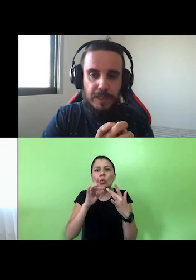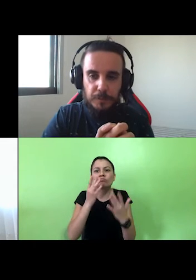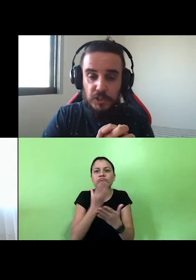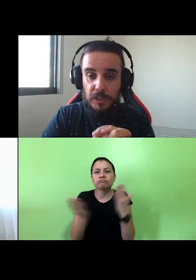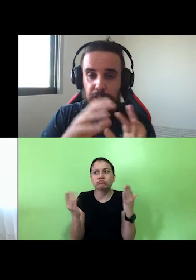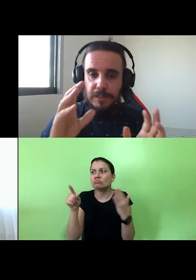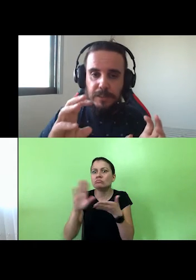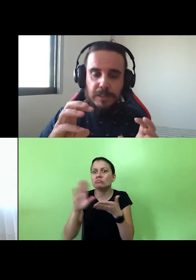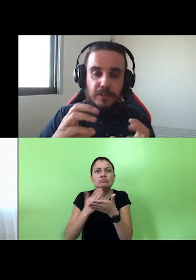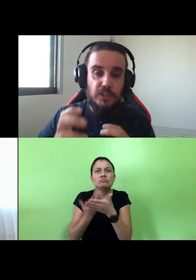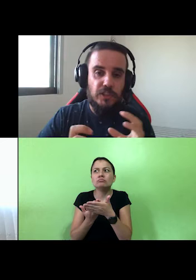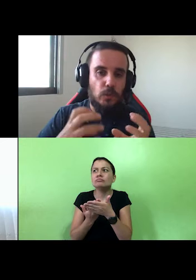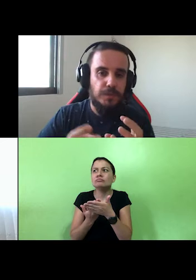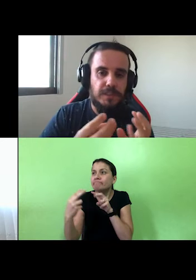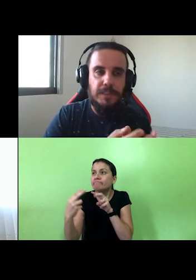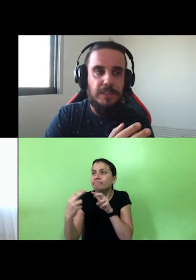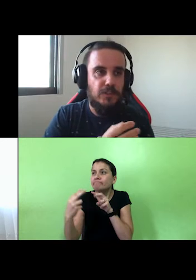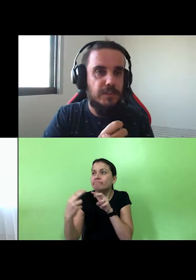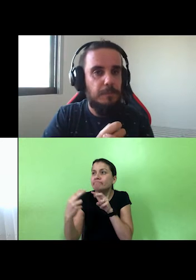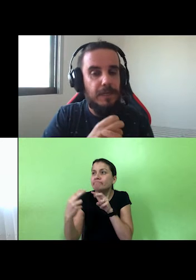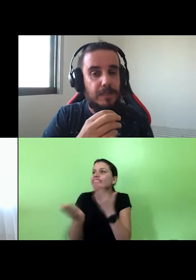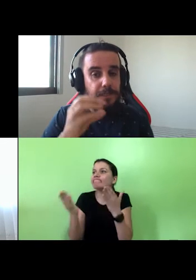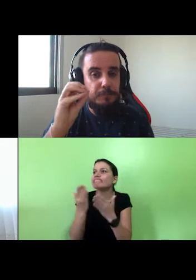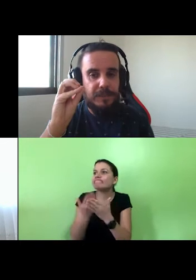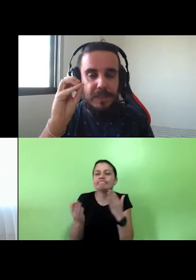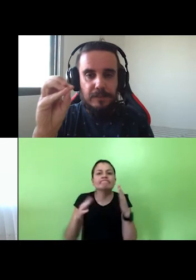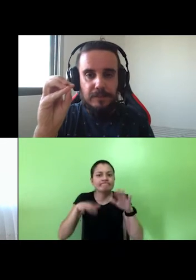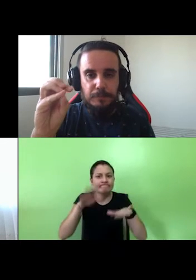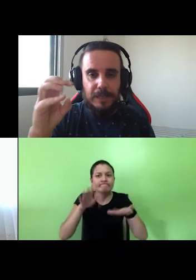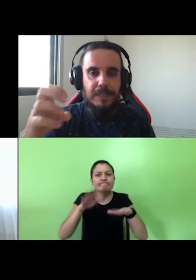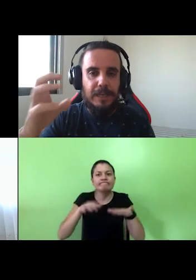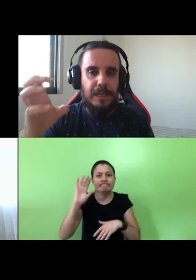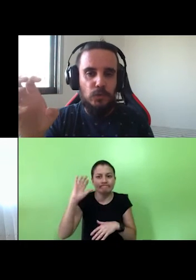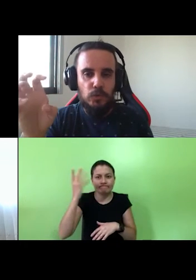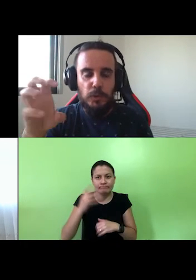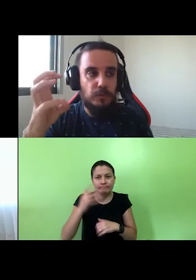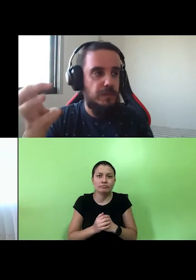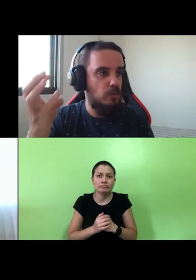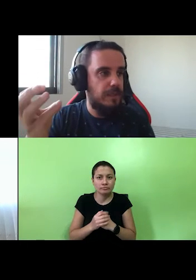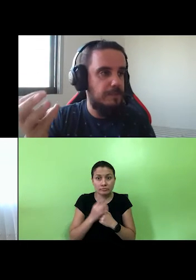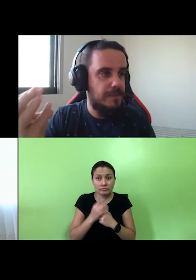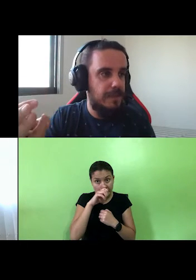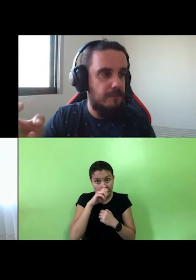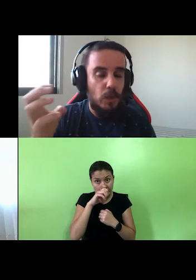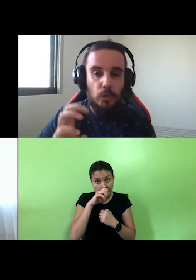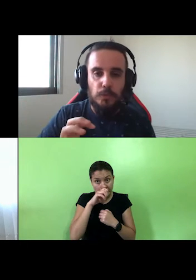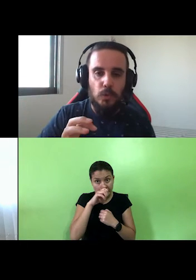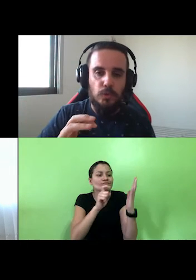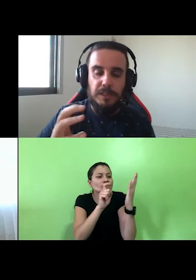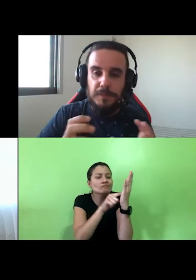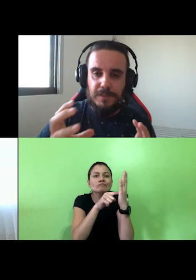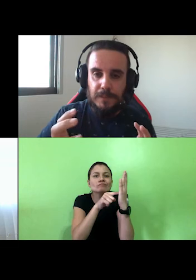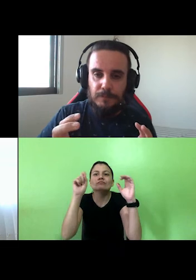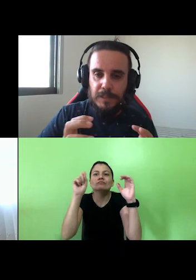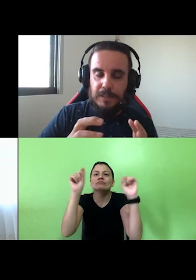com o intérprete, e a gente não conseguia dizer para ele que era para clicar lá no botãozinho do maximizar ou